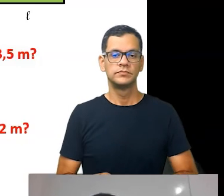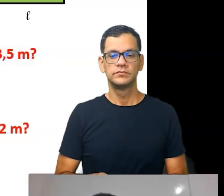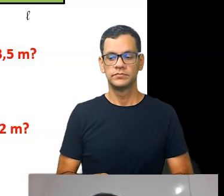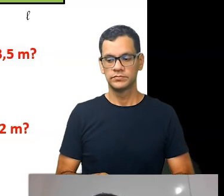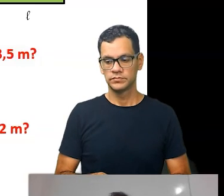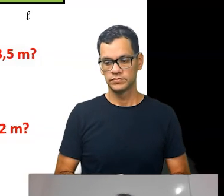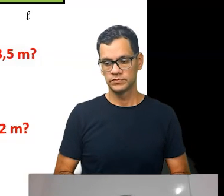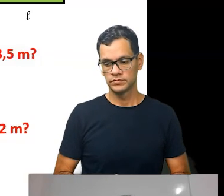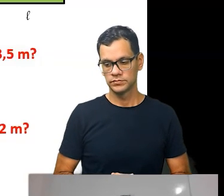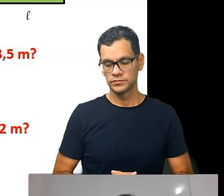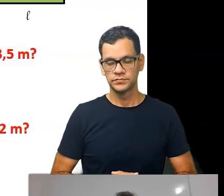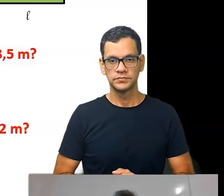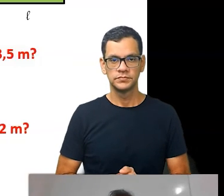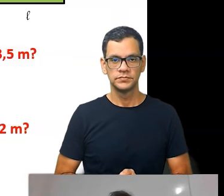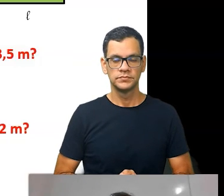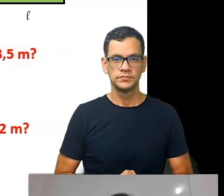tá, gente? 14 metros.